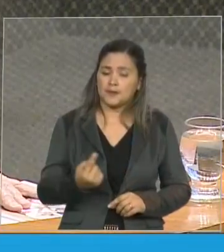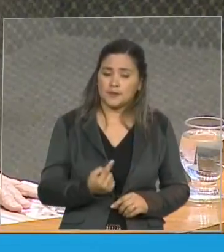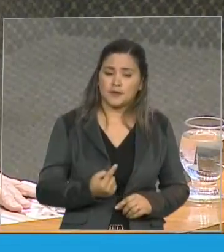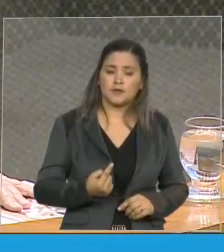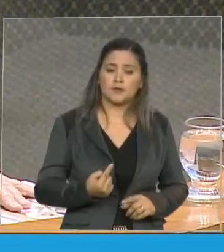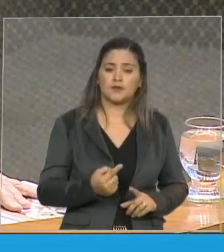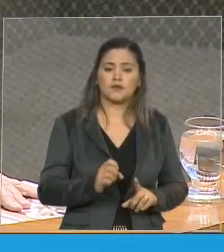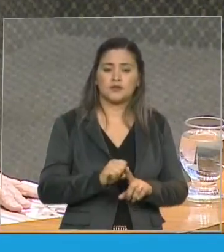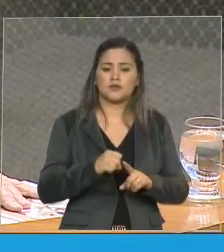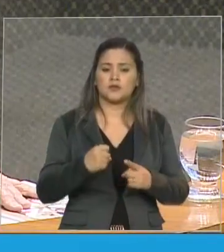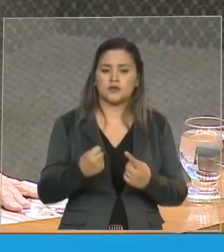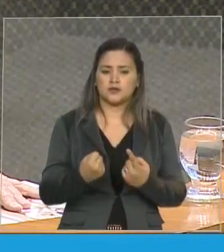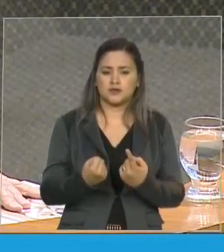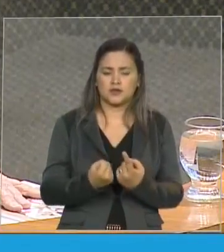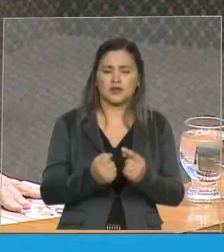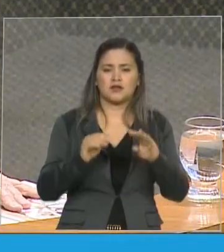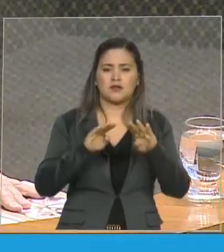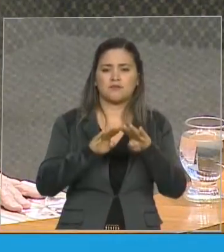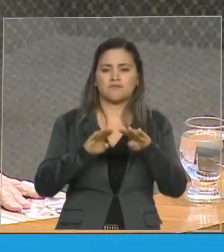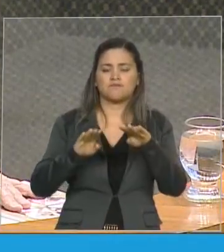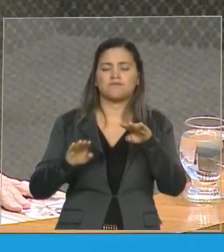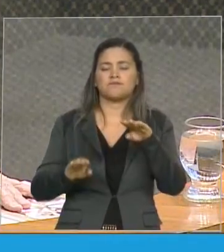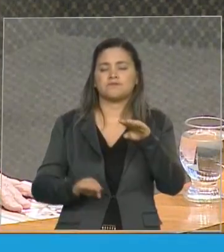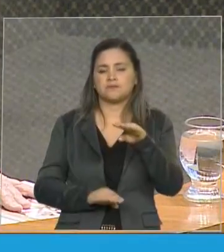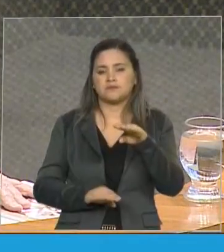sociedade extremamente desigual.